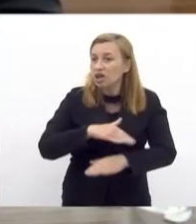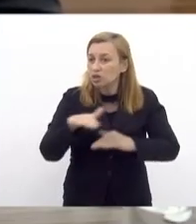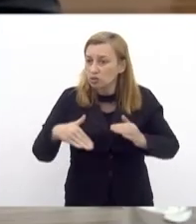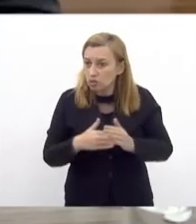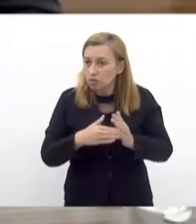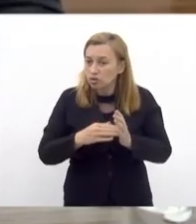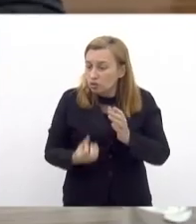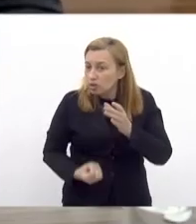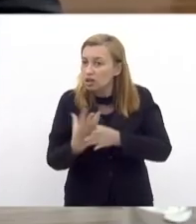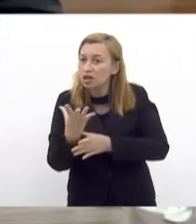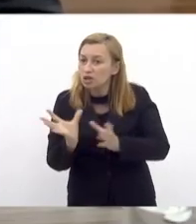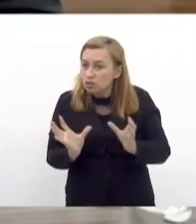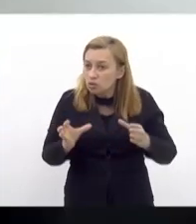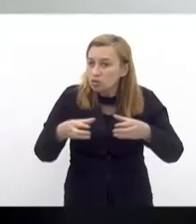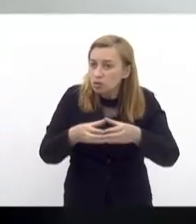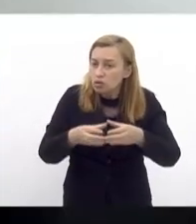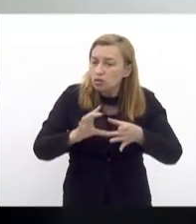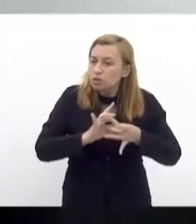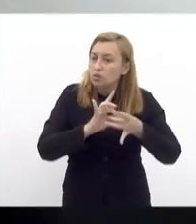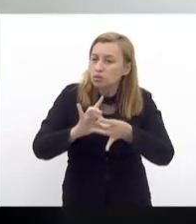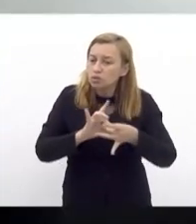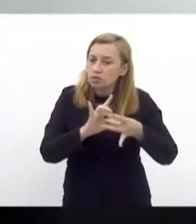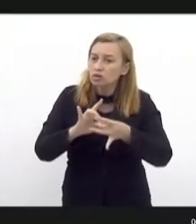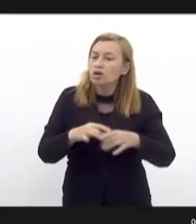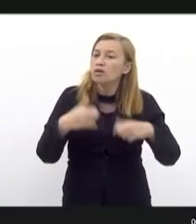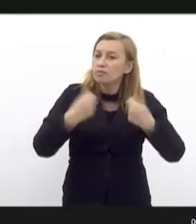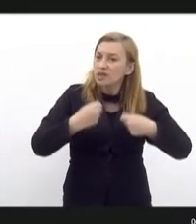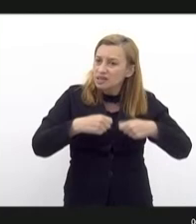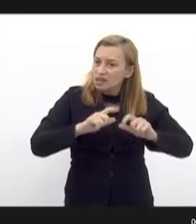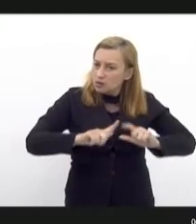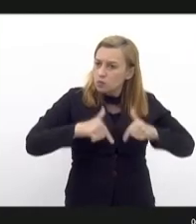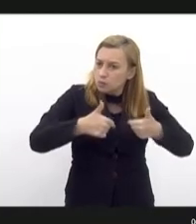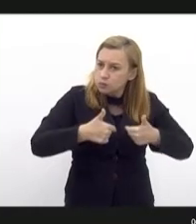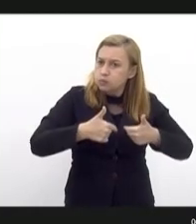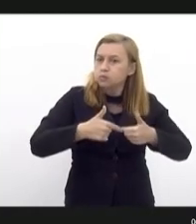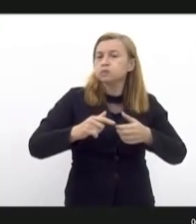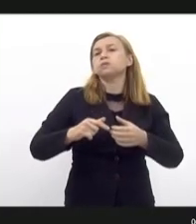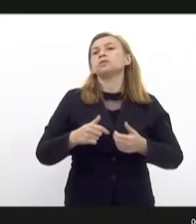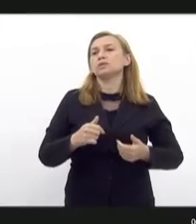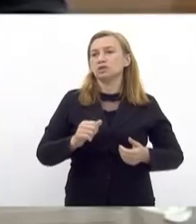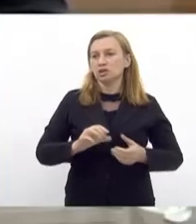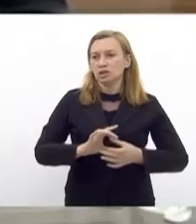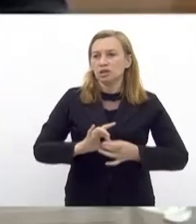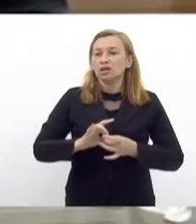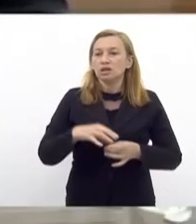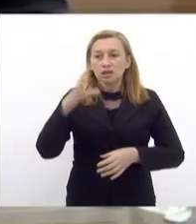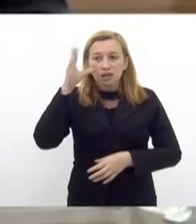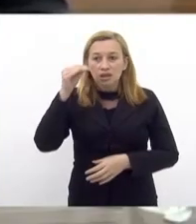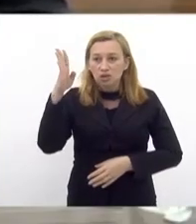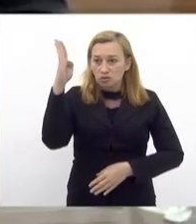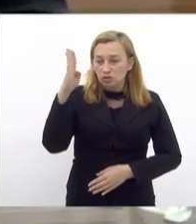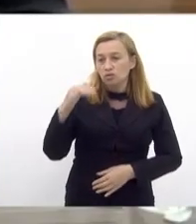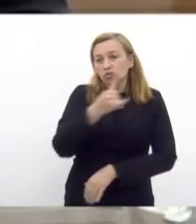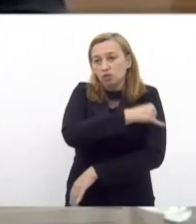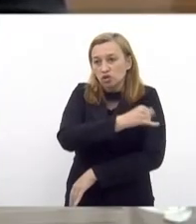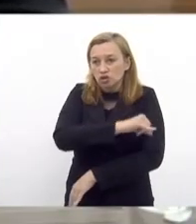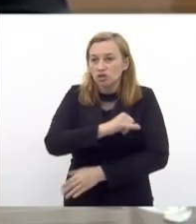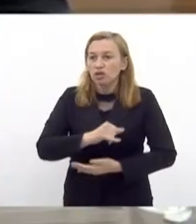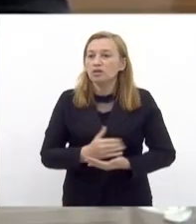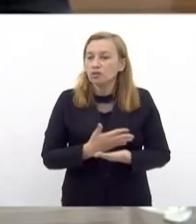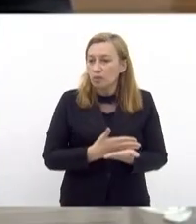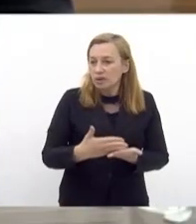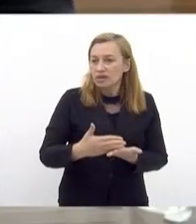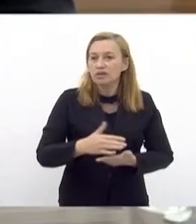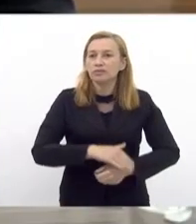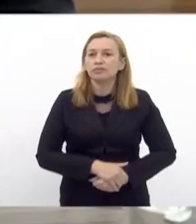essa tradição. A gente precisa continuar a ser cosmopolita, mas precisa se unir em todos os interesses do Rio de Janeiro, começar a criar essa